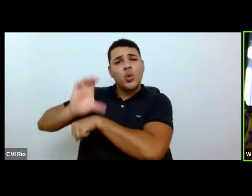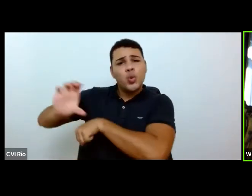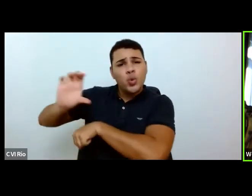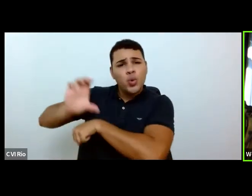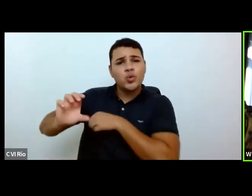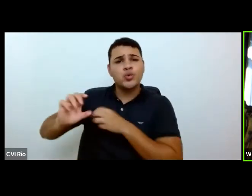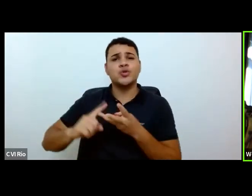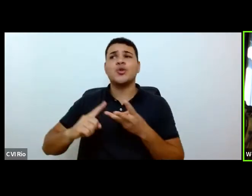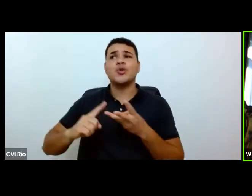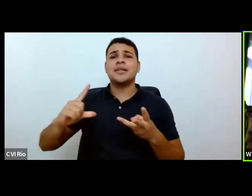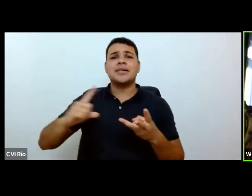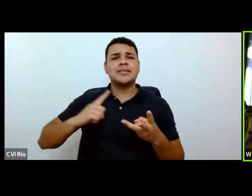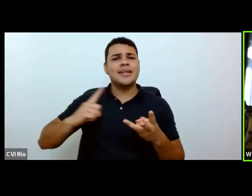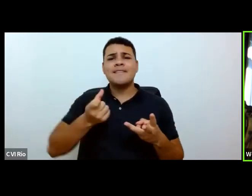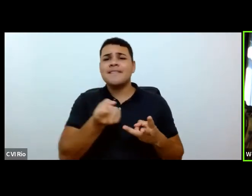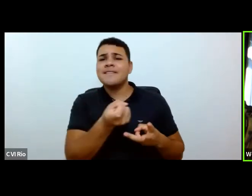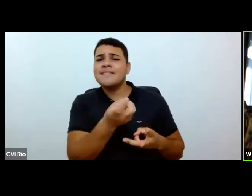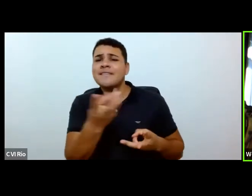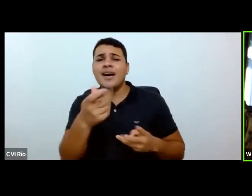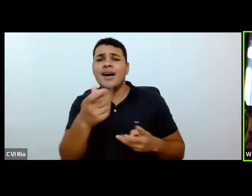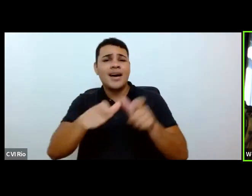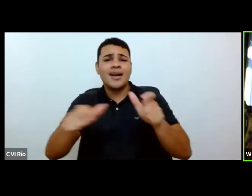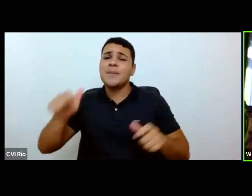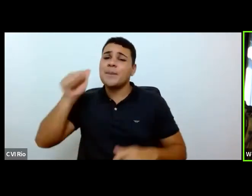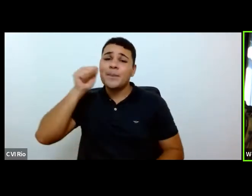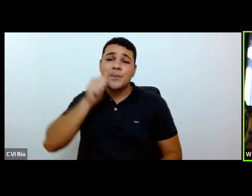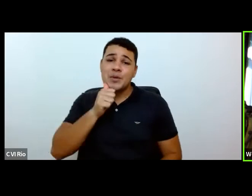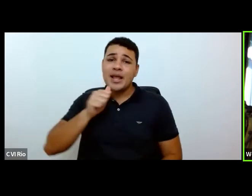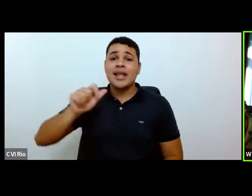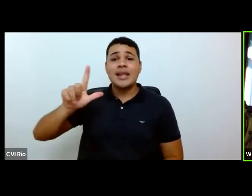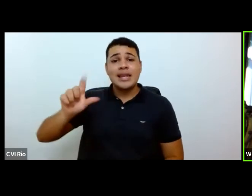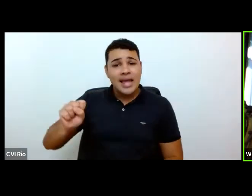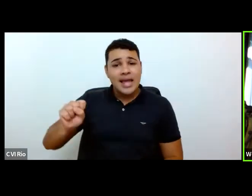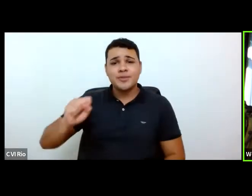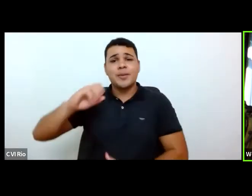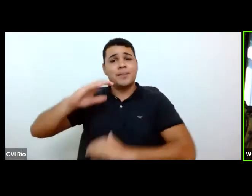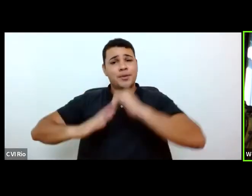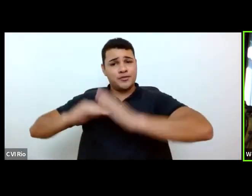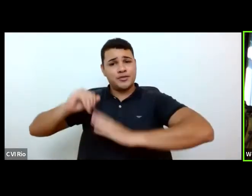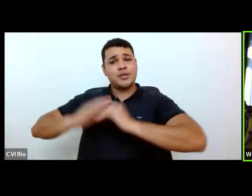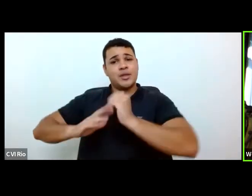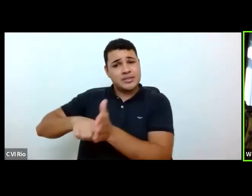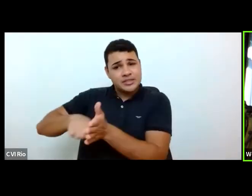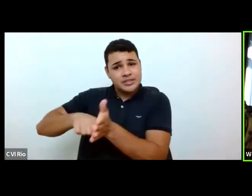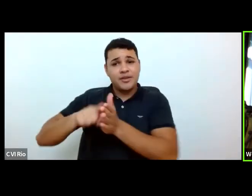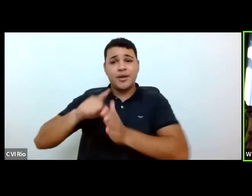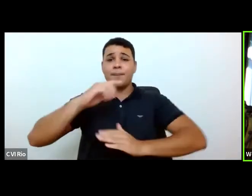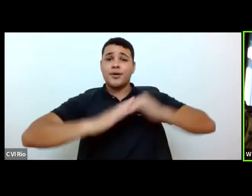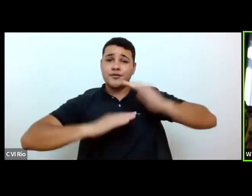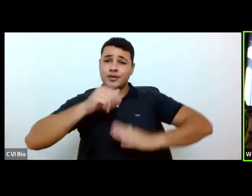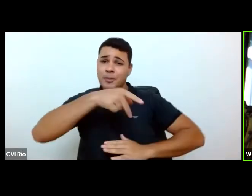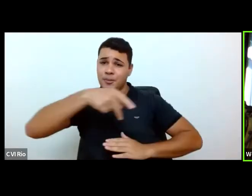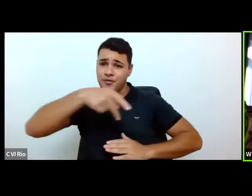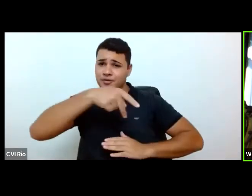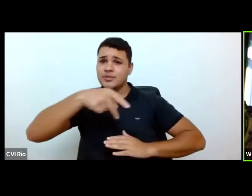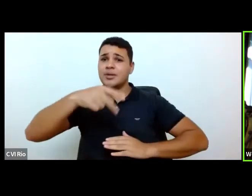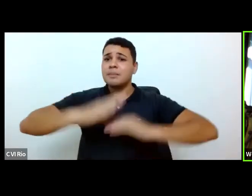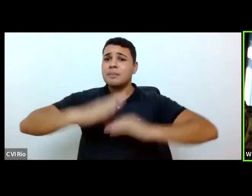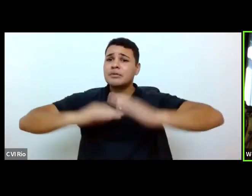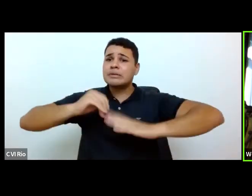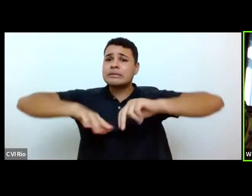várias, né, mulheres lésbicas, cientistas, pesquisadoras, né, muitas referências,